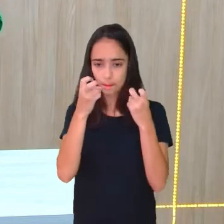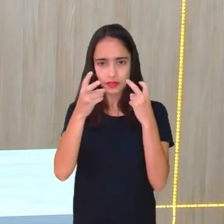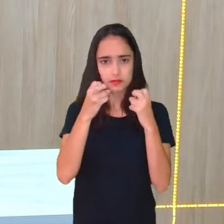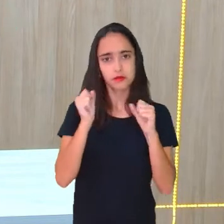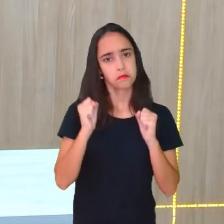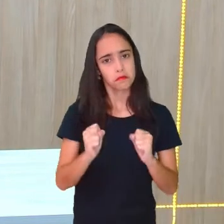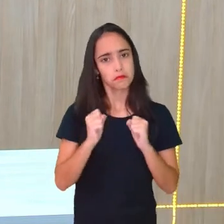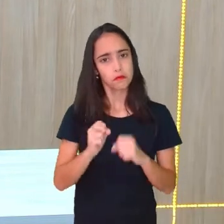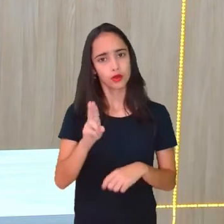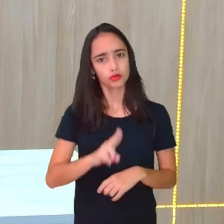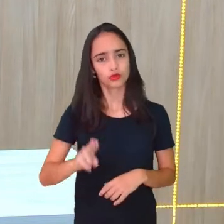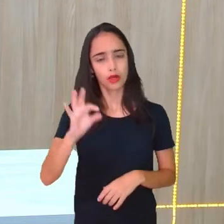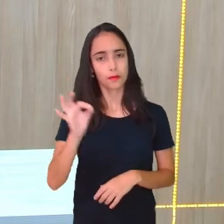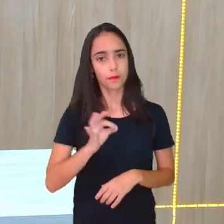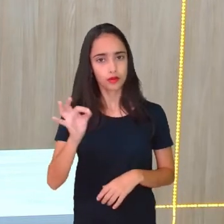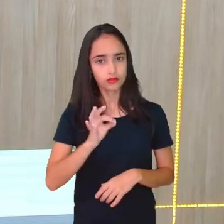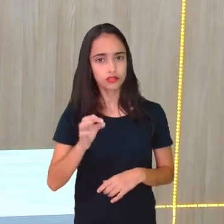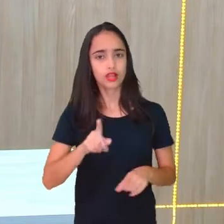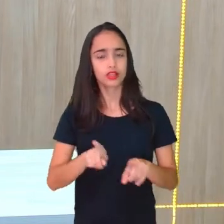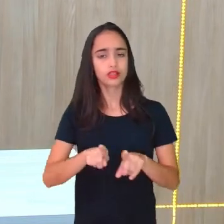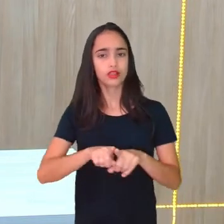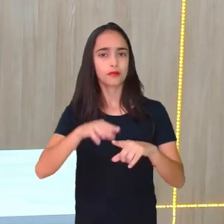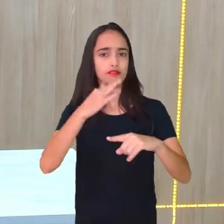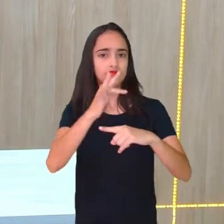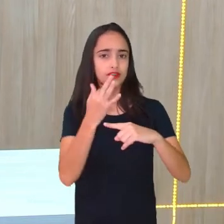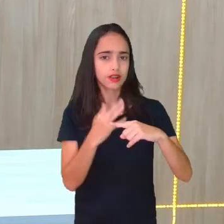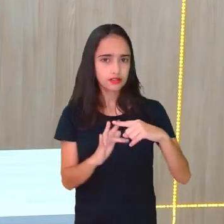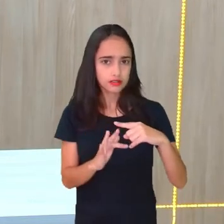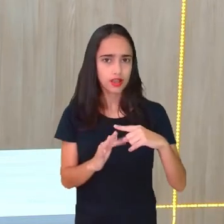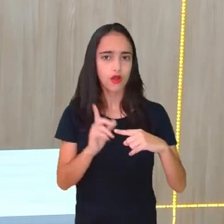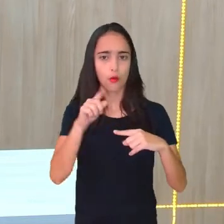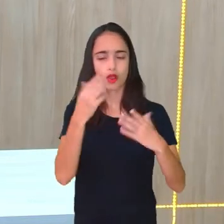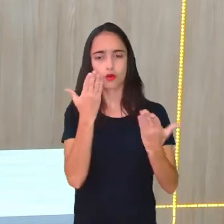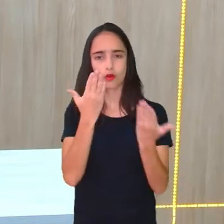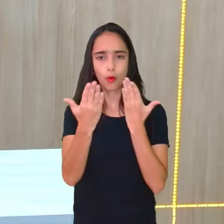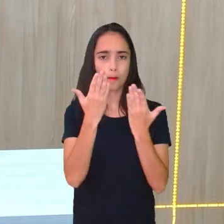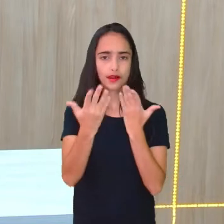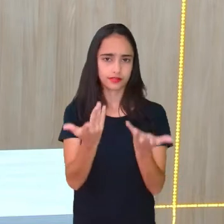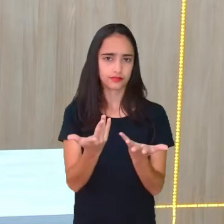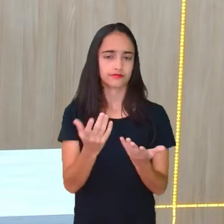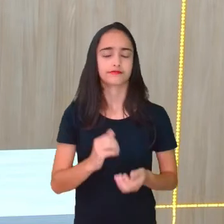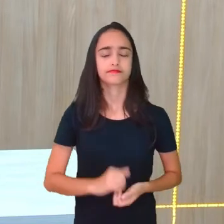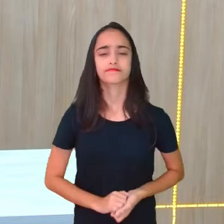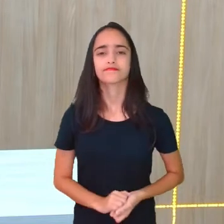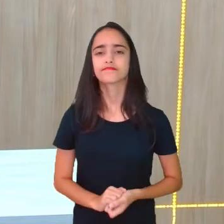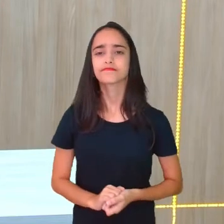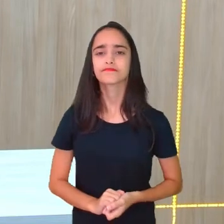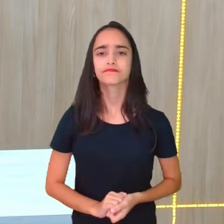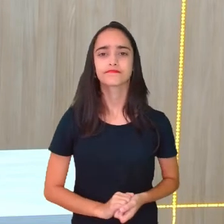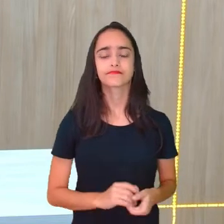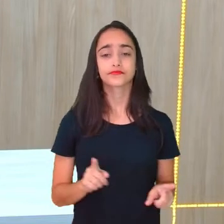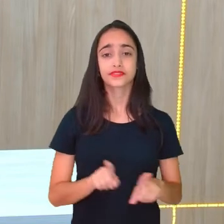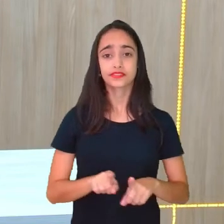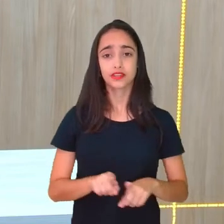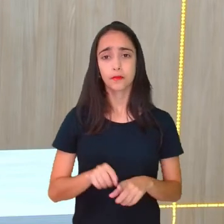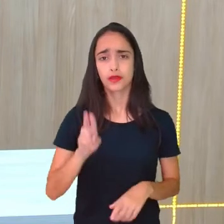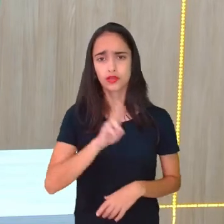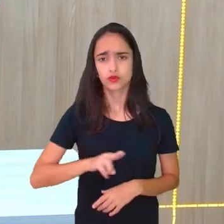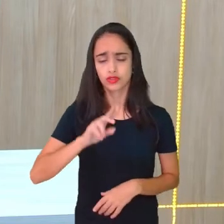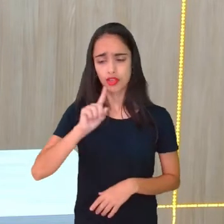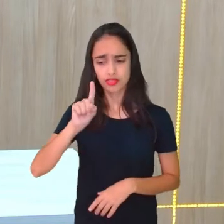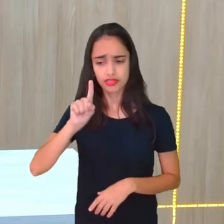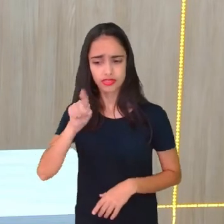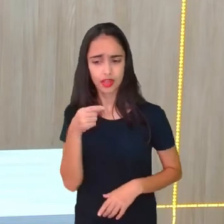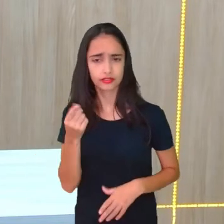porcentagem, com fração, né, que é a comparação, a razão, e com decimal. Né?